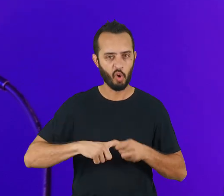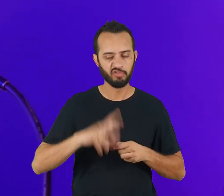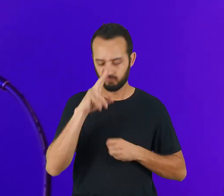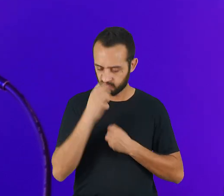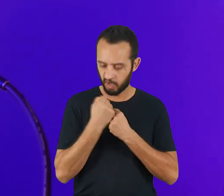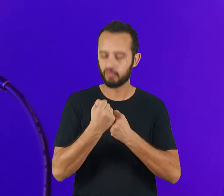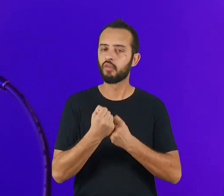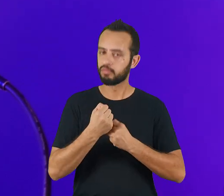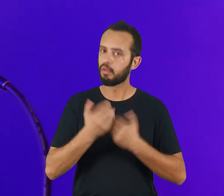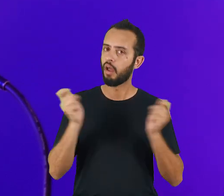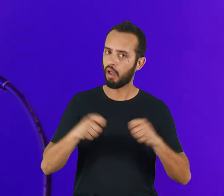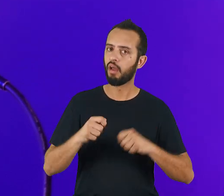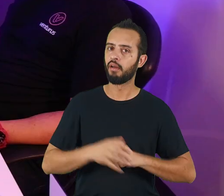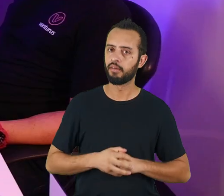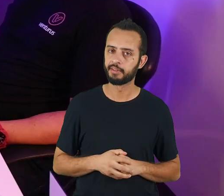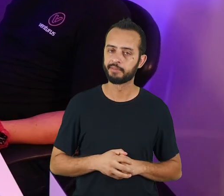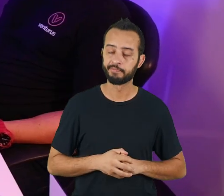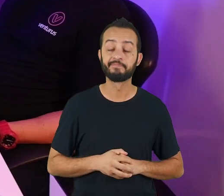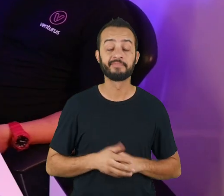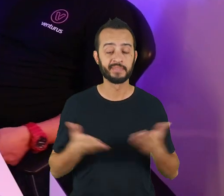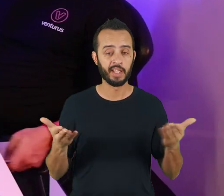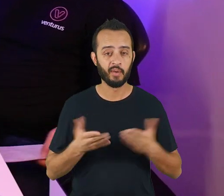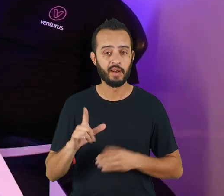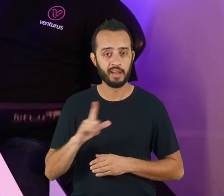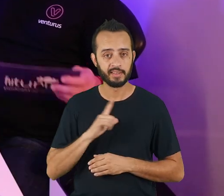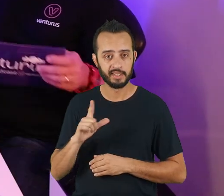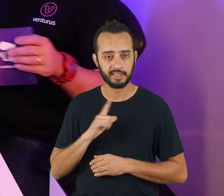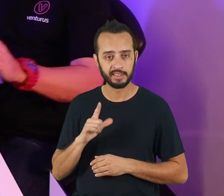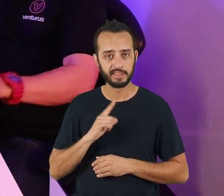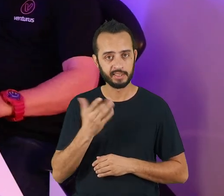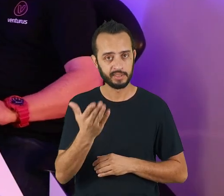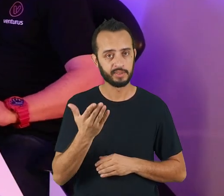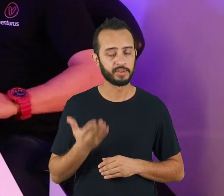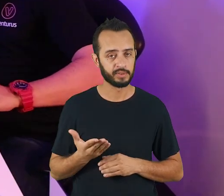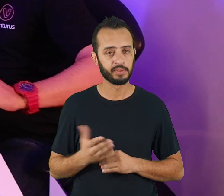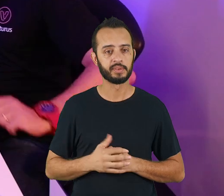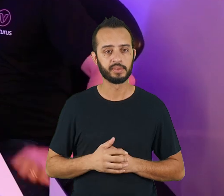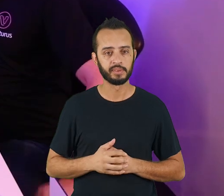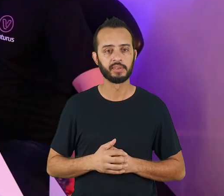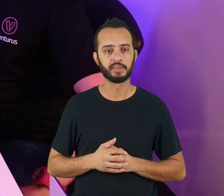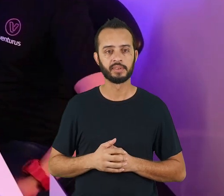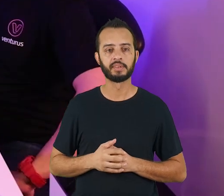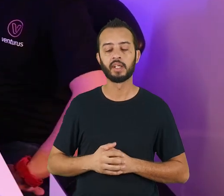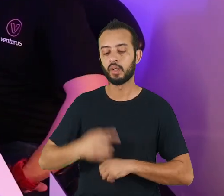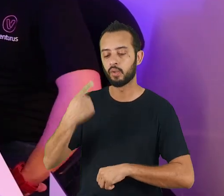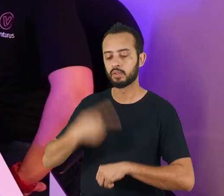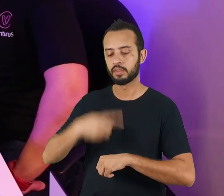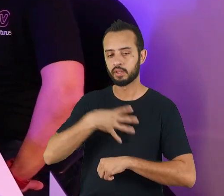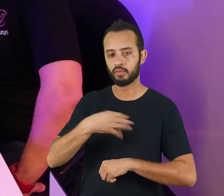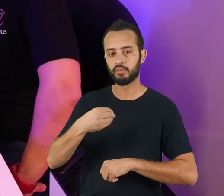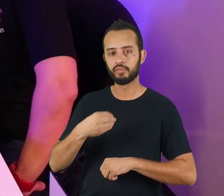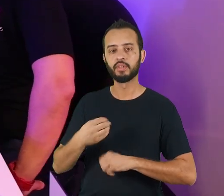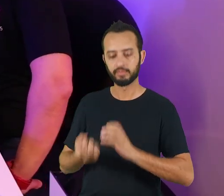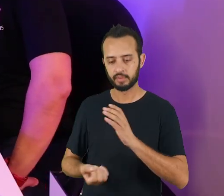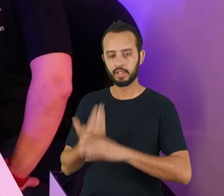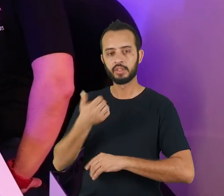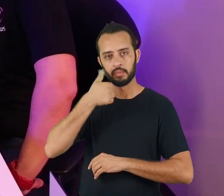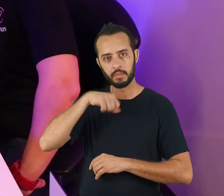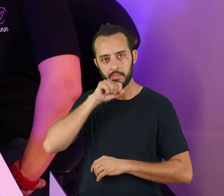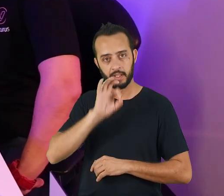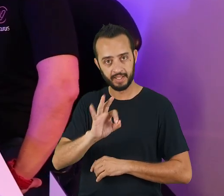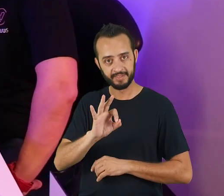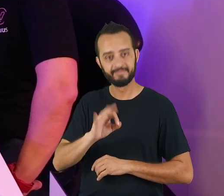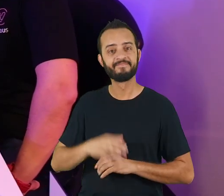muito mais potente a gente volta e isso agora tem sido e comprovado quando nasce um filho nasce uma mãe né